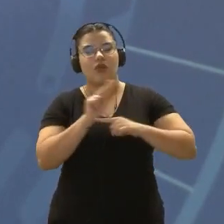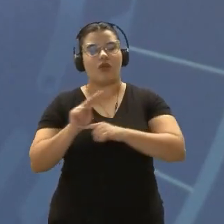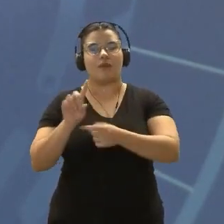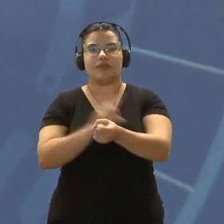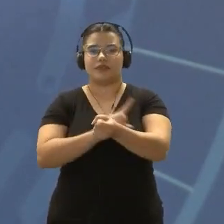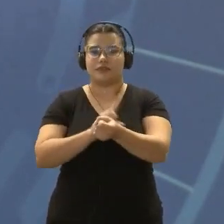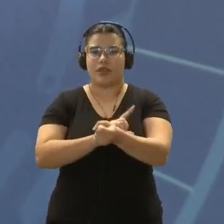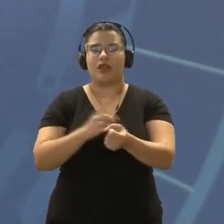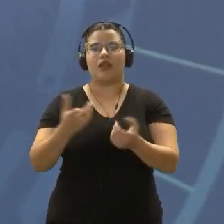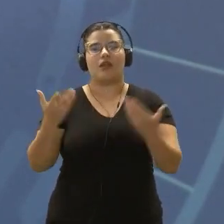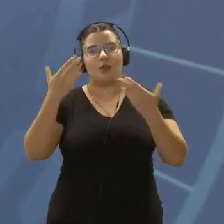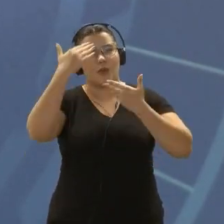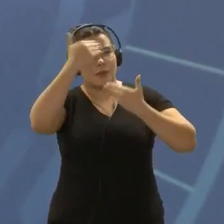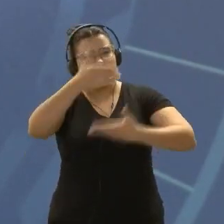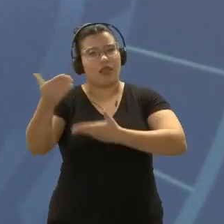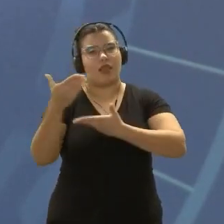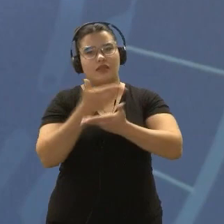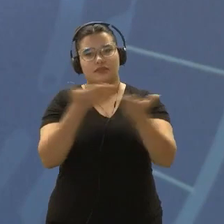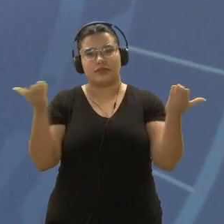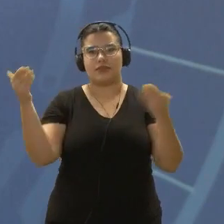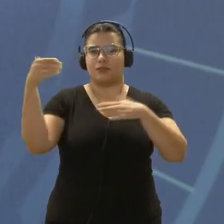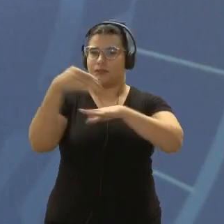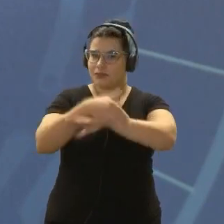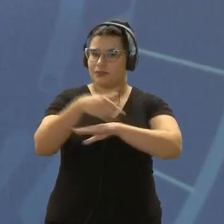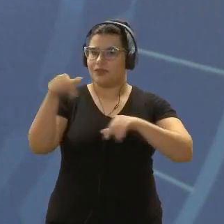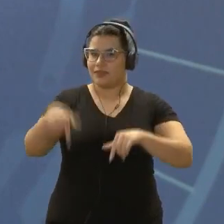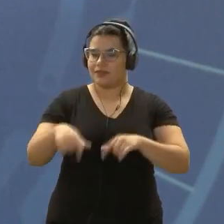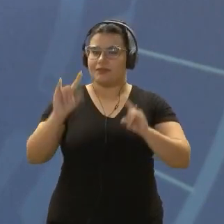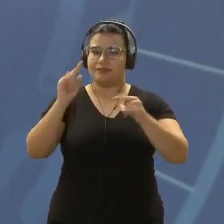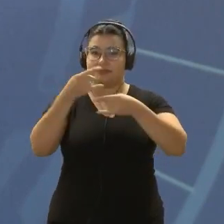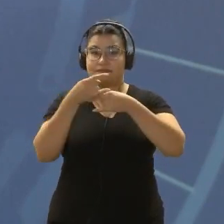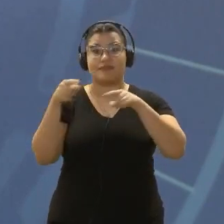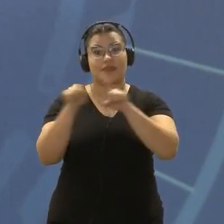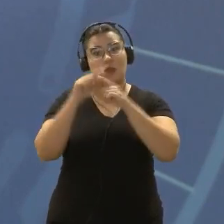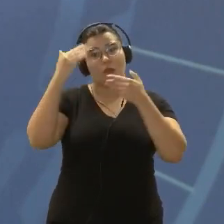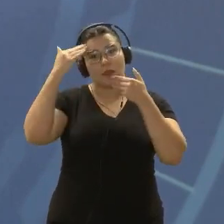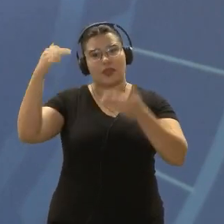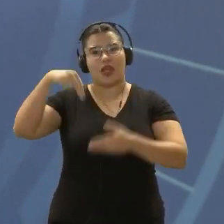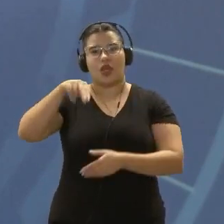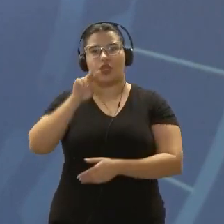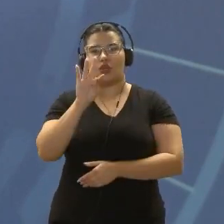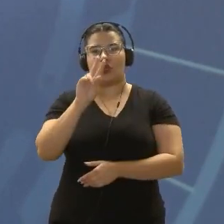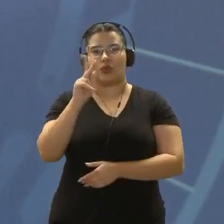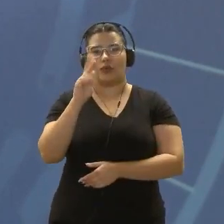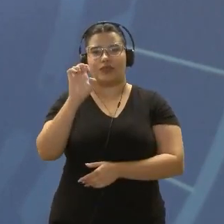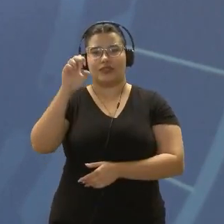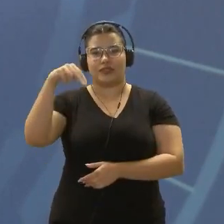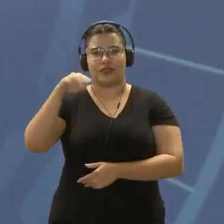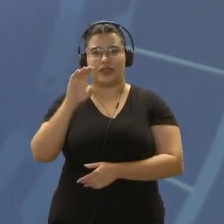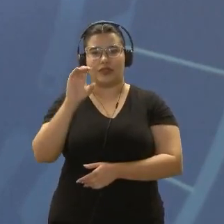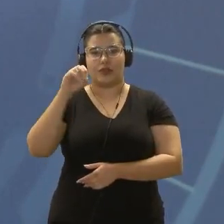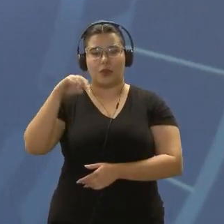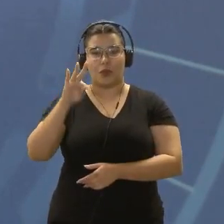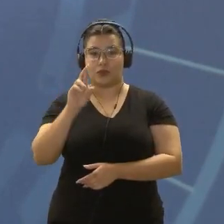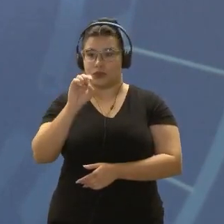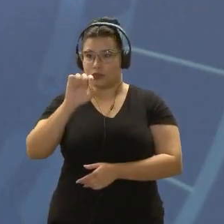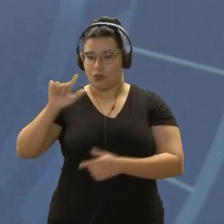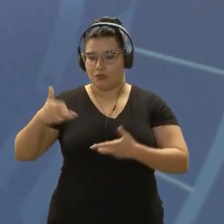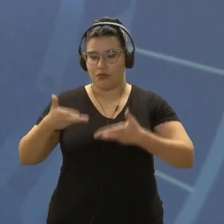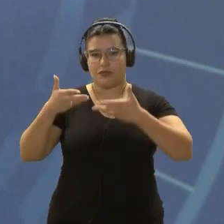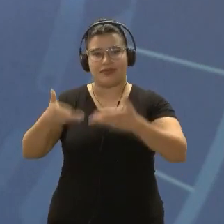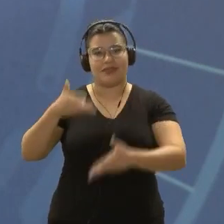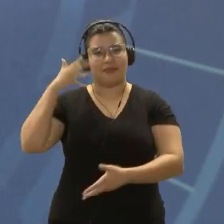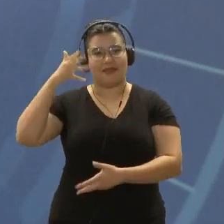conexão e obrigado ao grupo do NutriControl por ter me chamado para discutir esse ponto com vocês. A